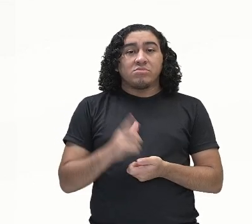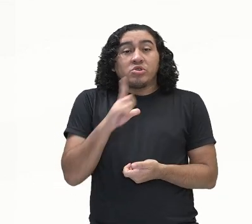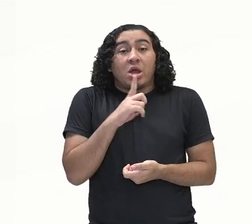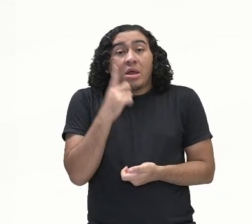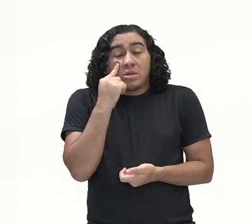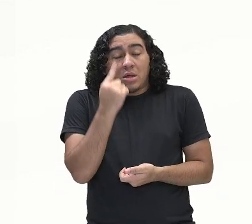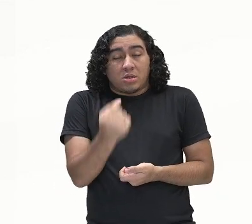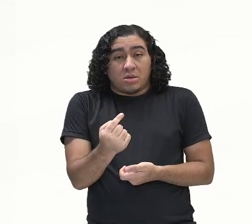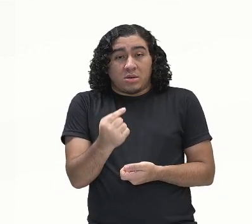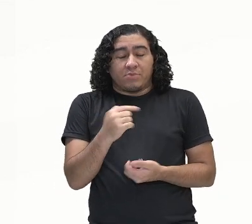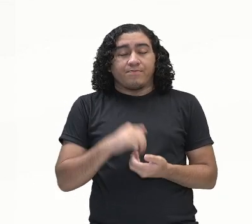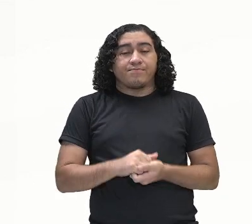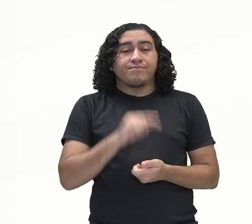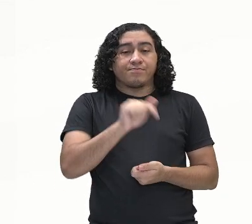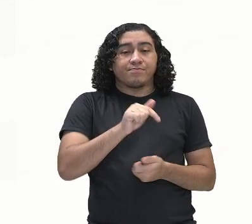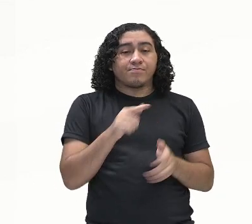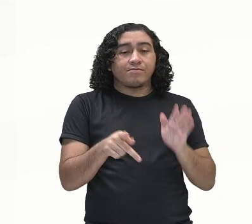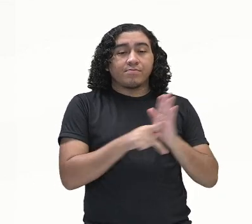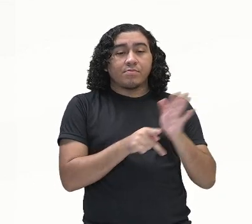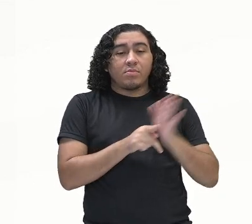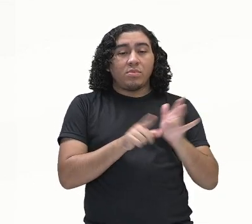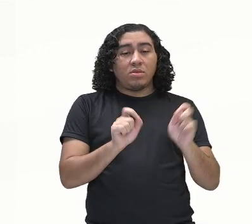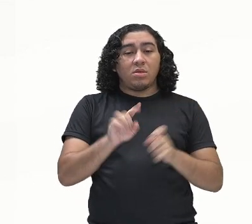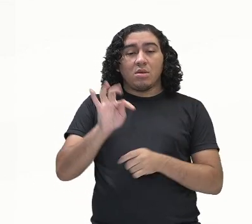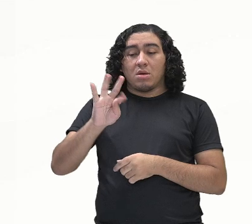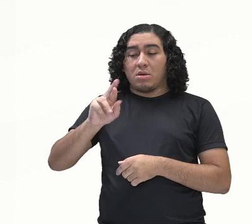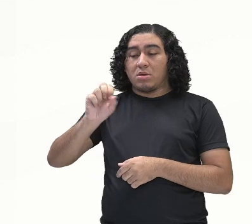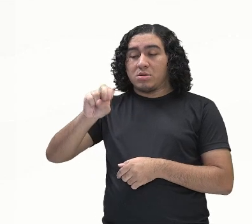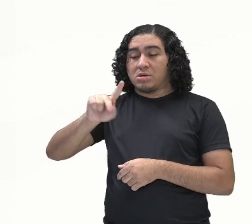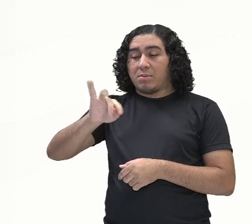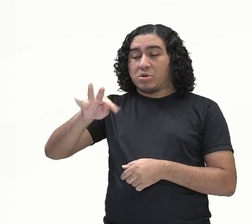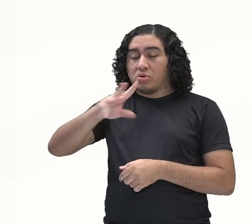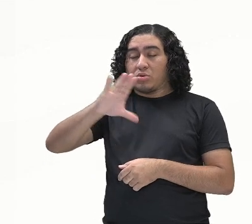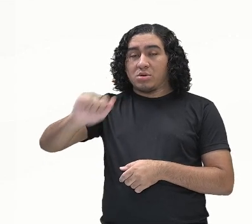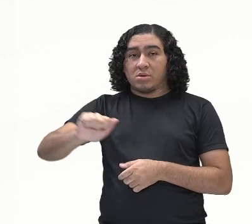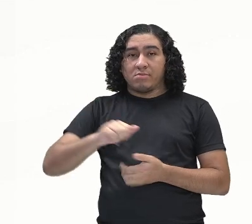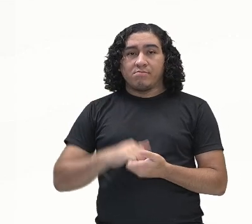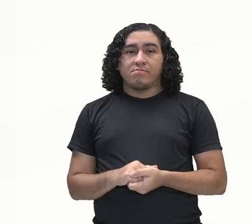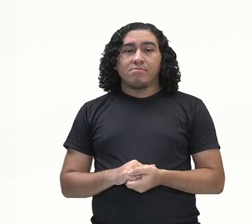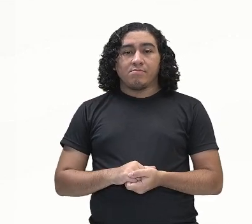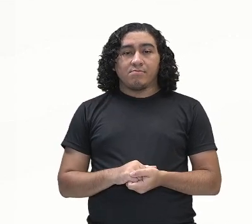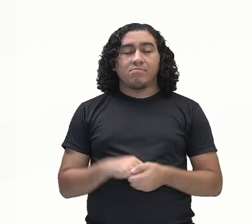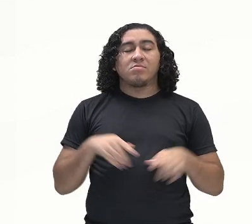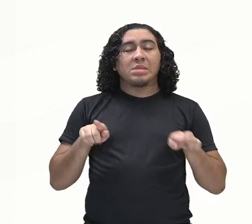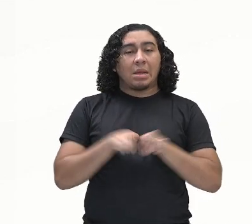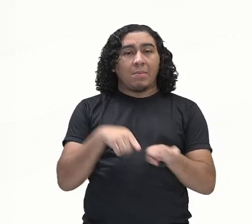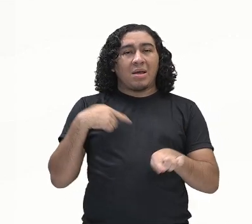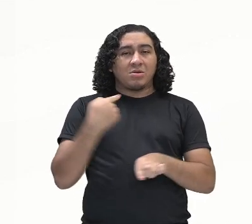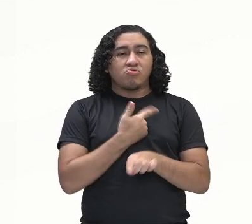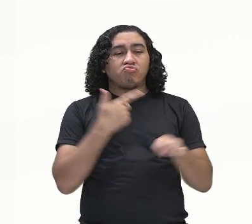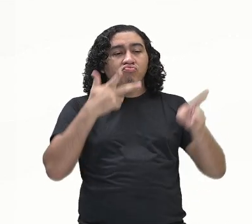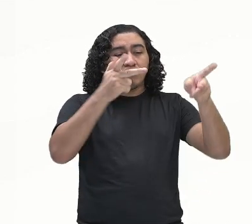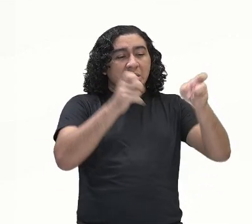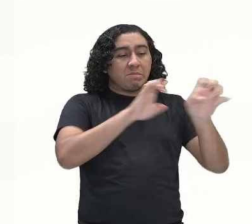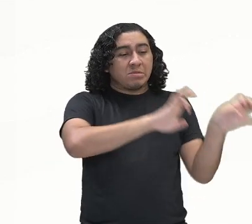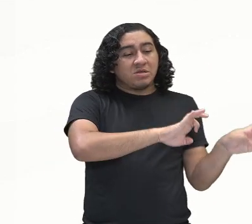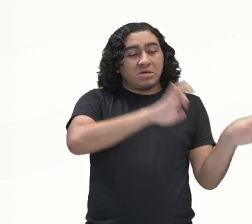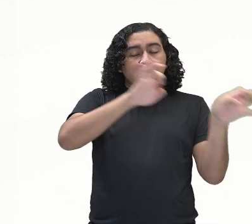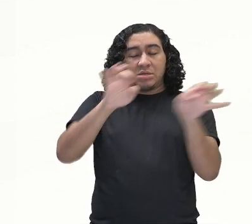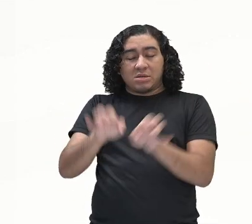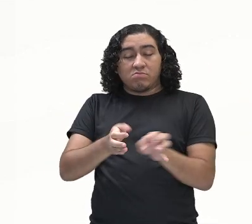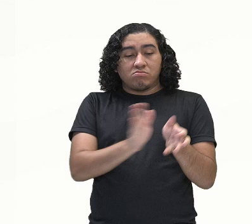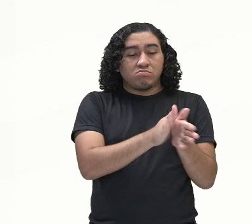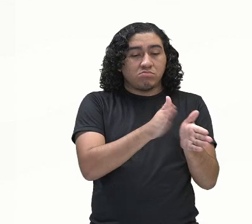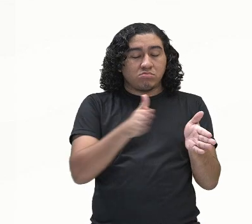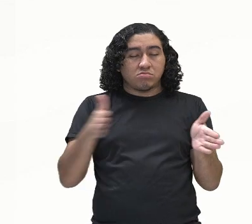longo do corredor aí da Transamazônica, né? O que também a gente vai observar nesse